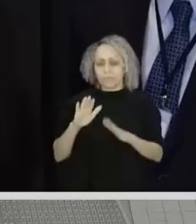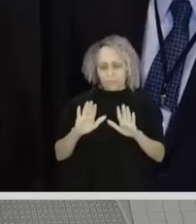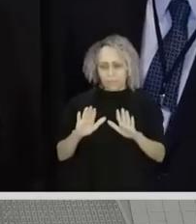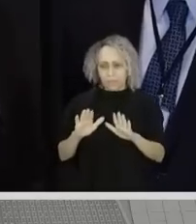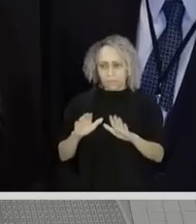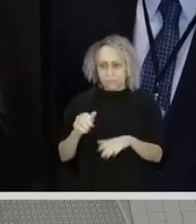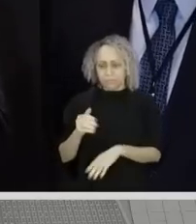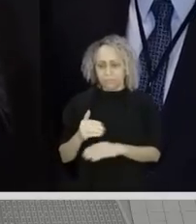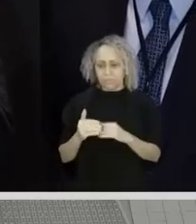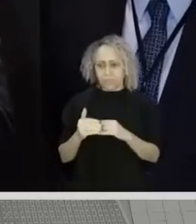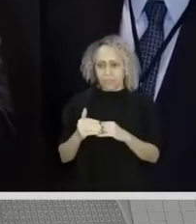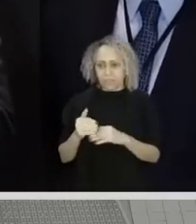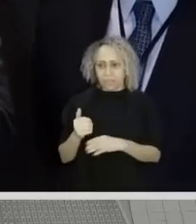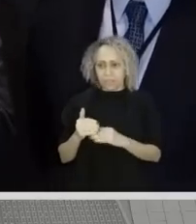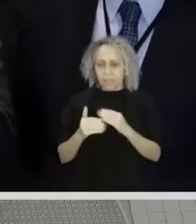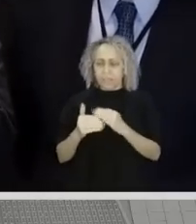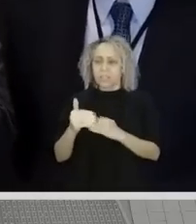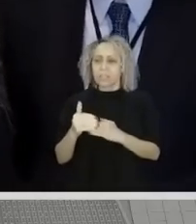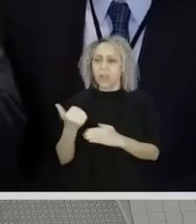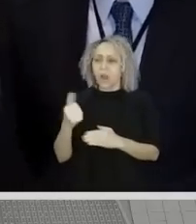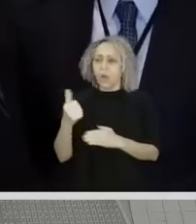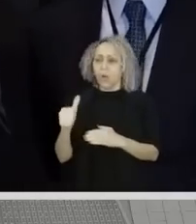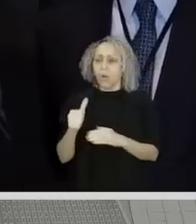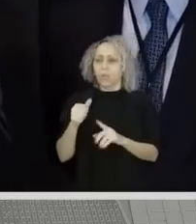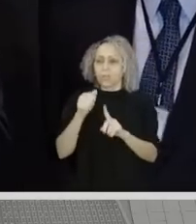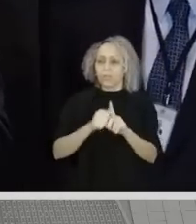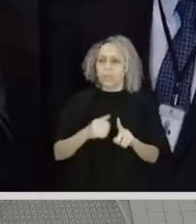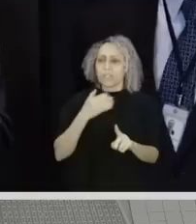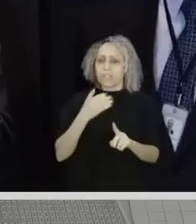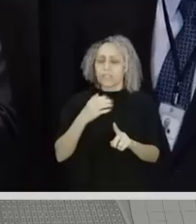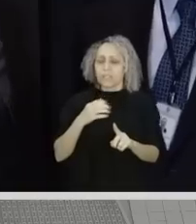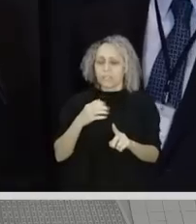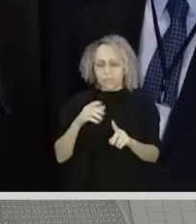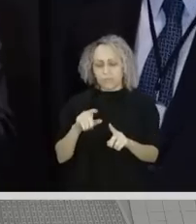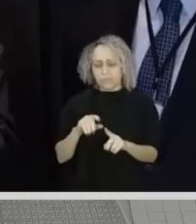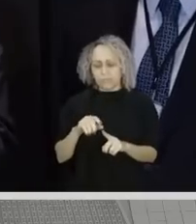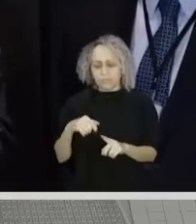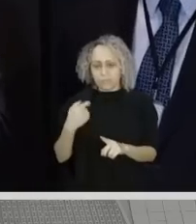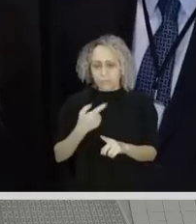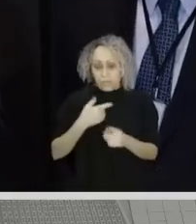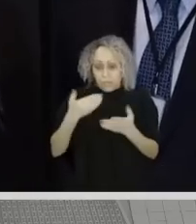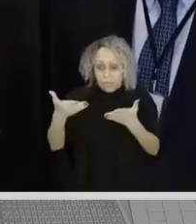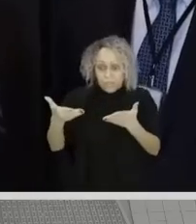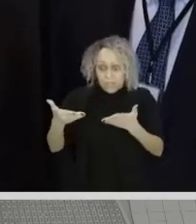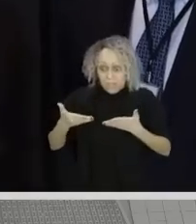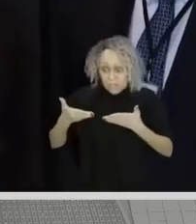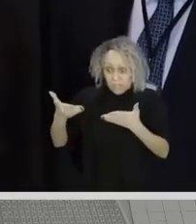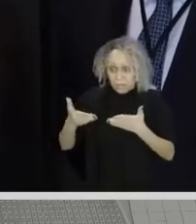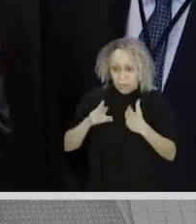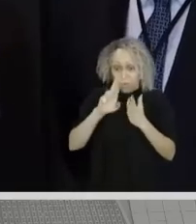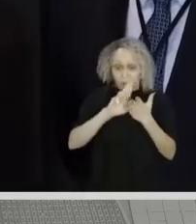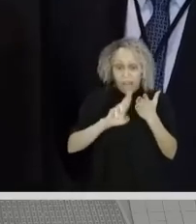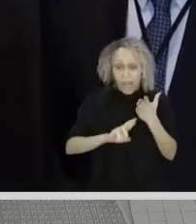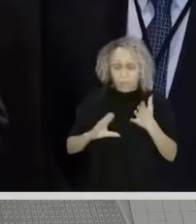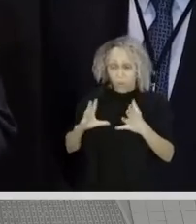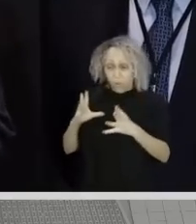importante. Historicamente, o Brasil é um país de juros altos. O custo do dinheiro no Brasil é um custo alto. Então,